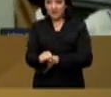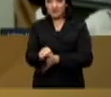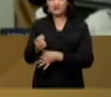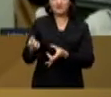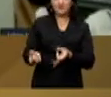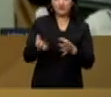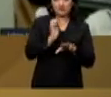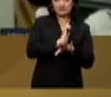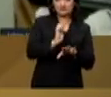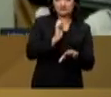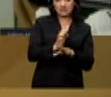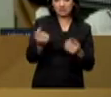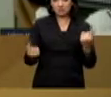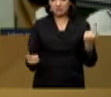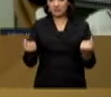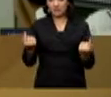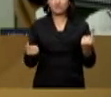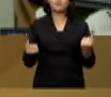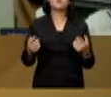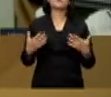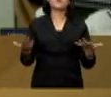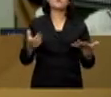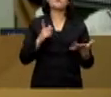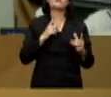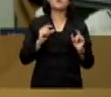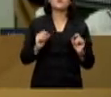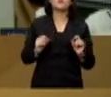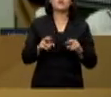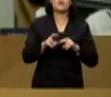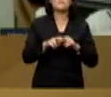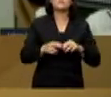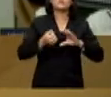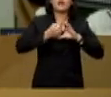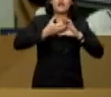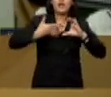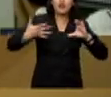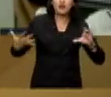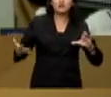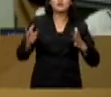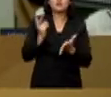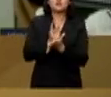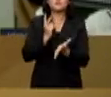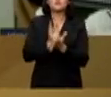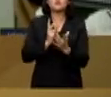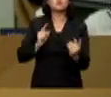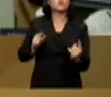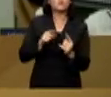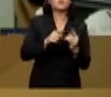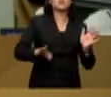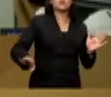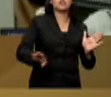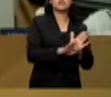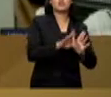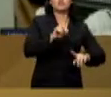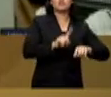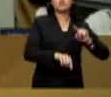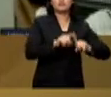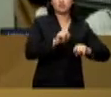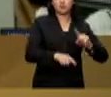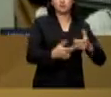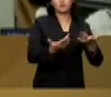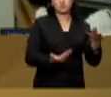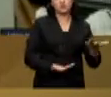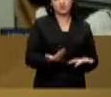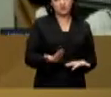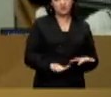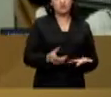foi eliminada a distinção de tratamento em face das características do destinatário das mercadorias e serviços.